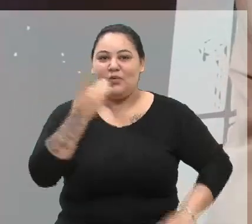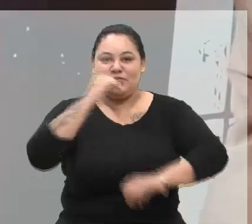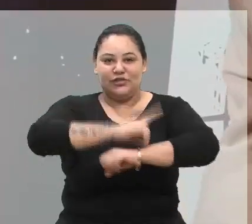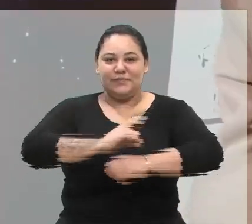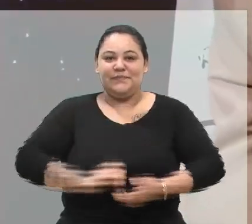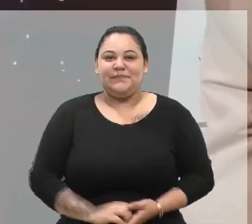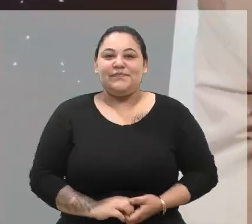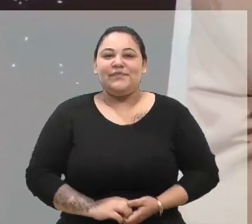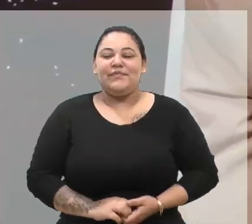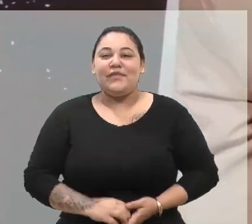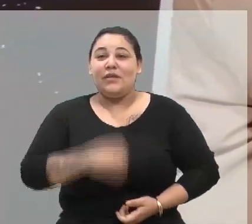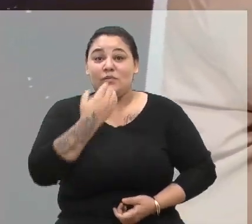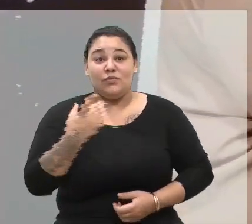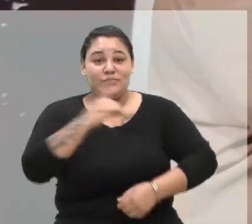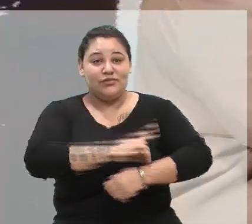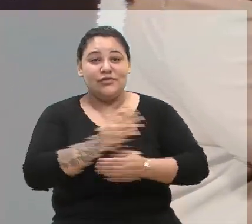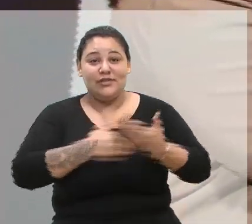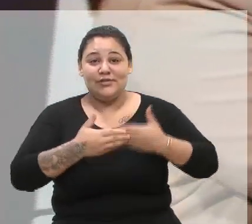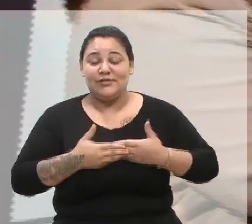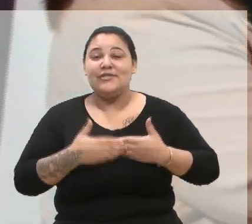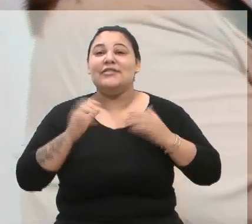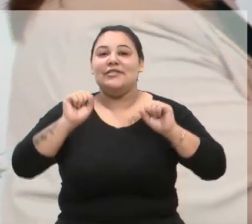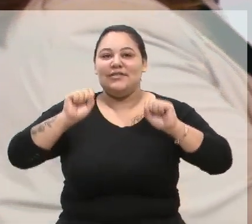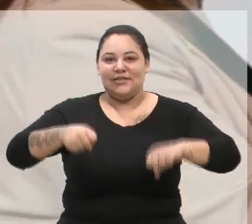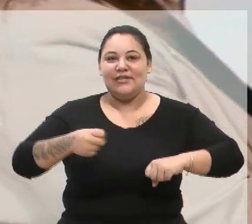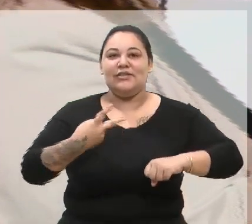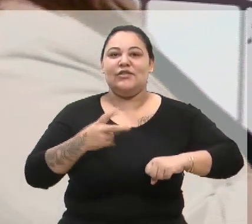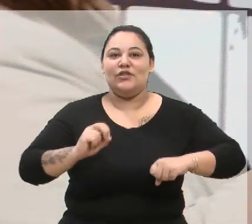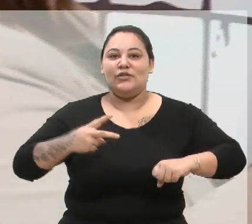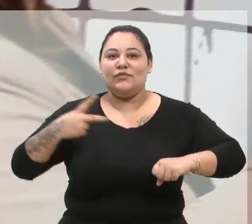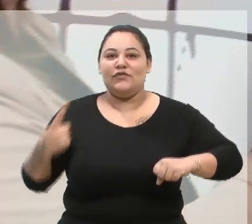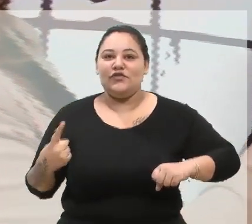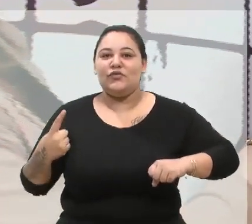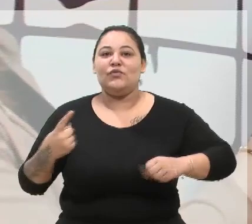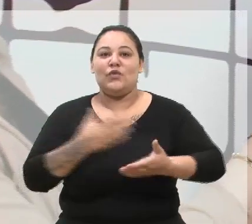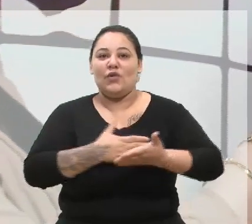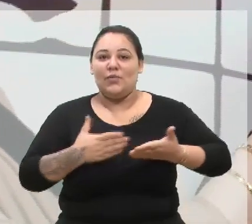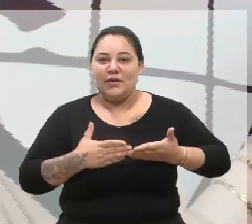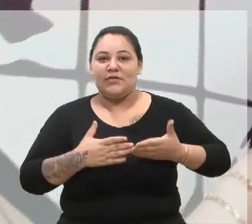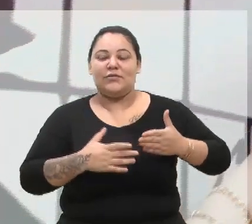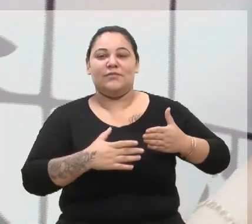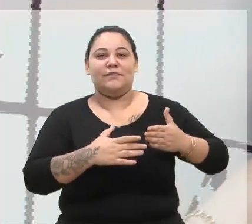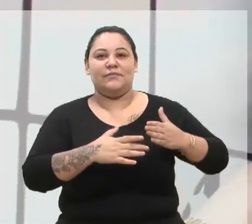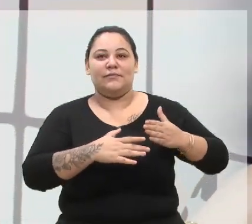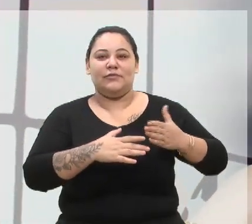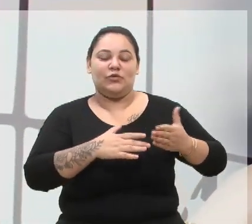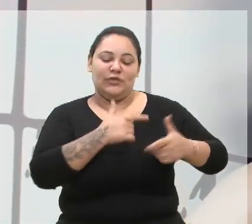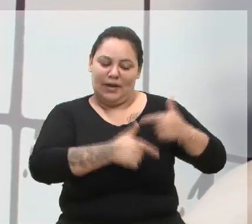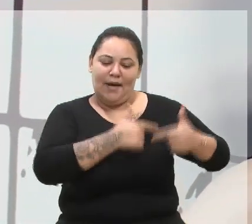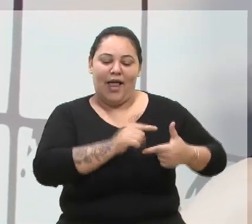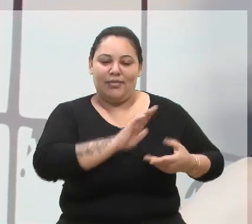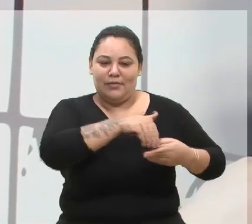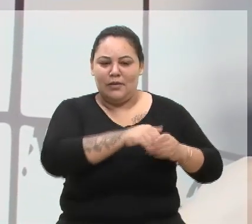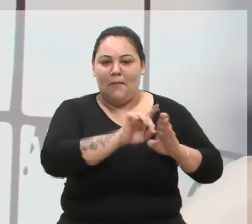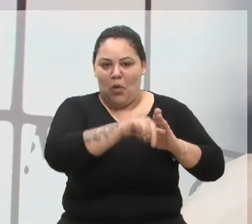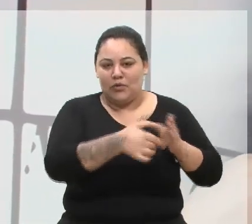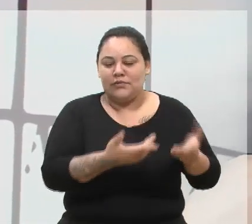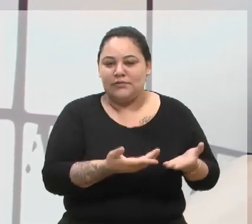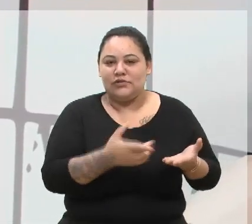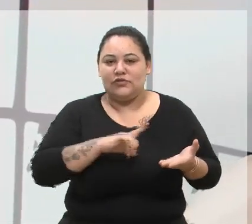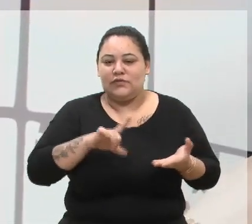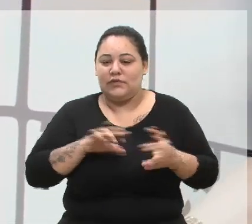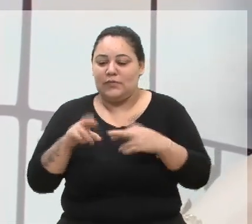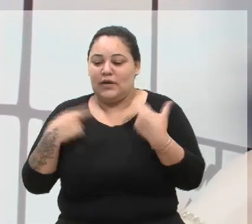Bom dia a todos. Sim, em 2021, no início da nossa legislação, tivemos uma reunião pública aqui com a secretária